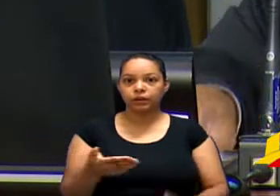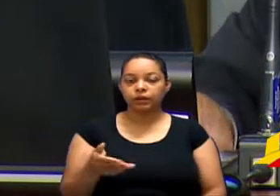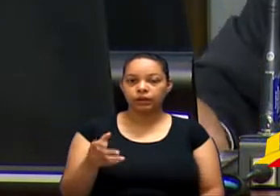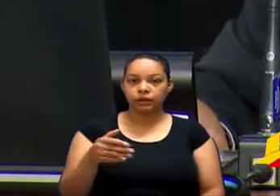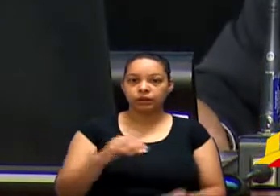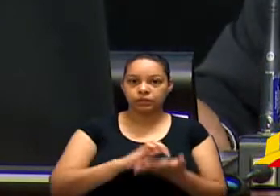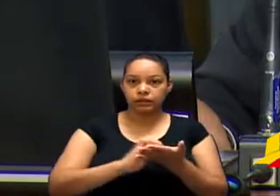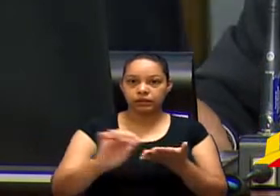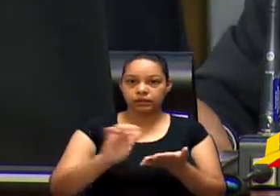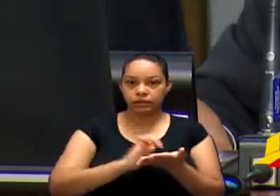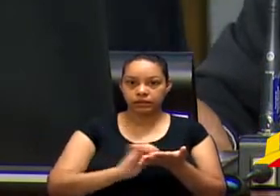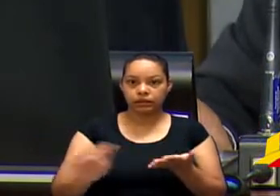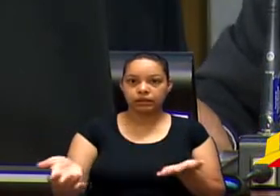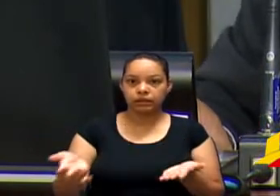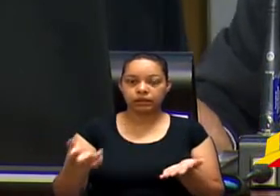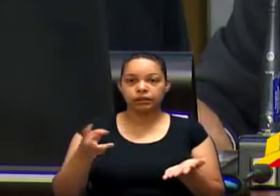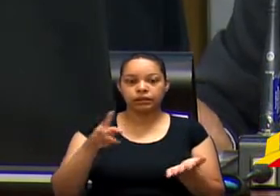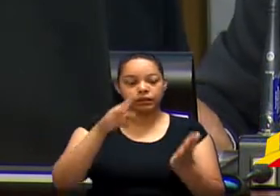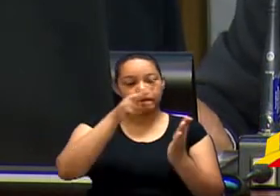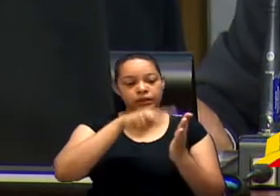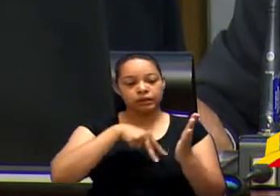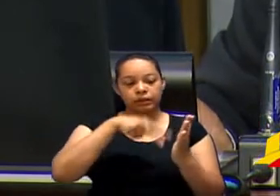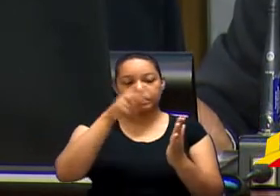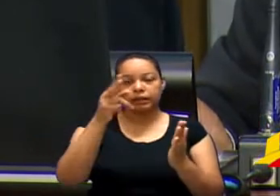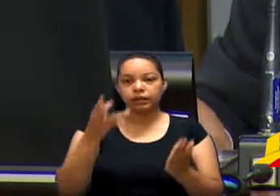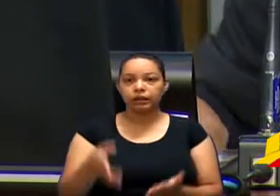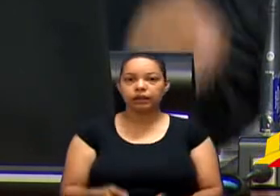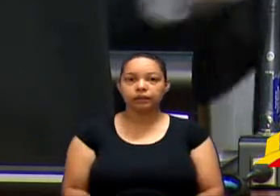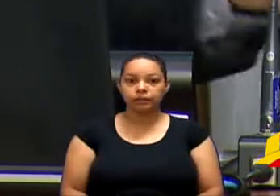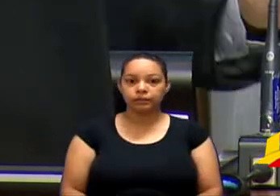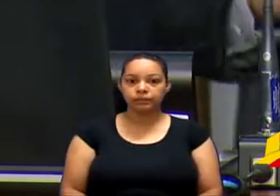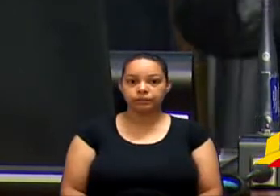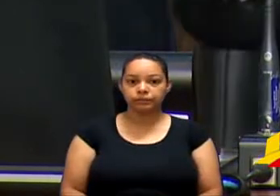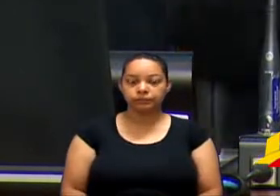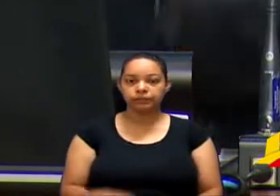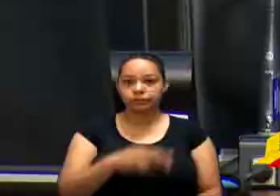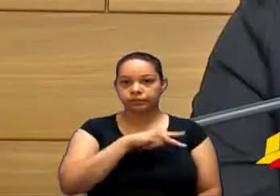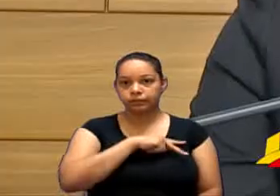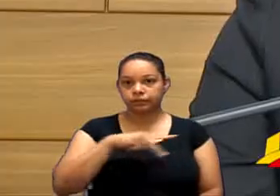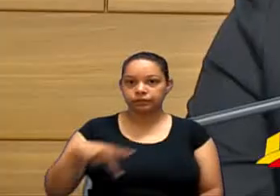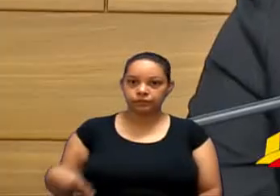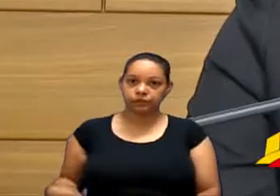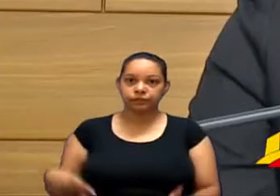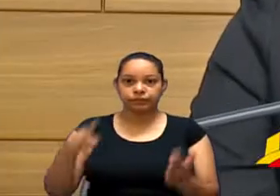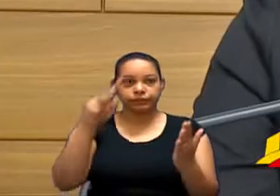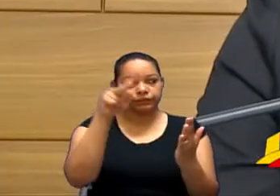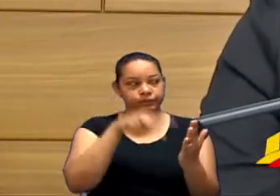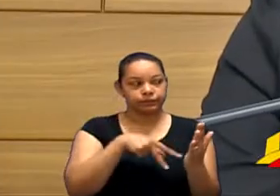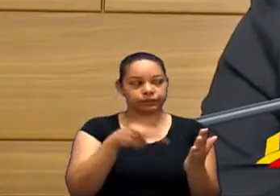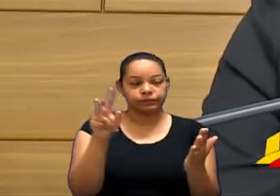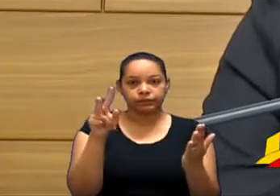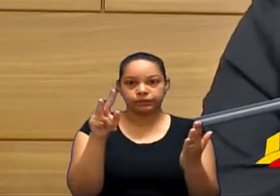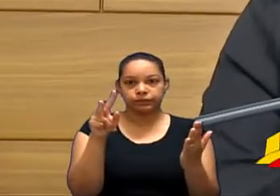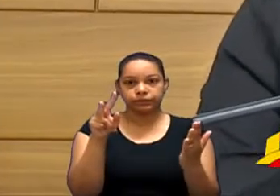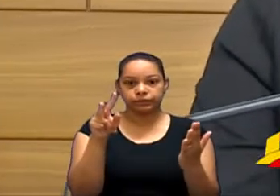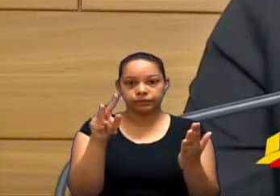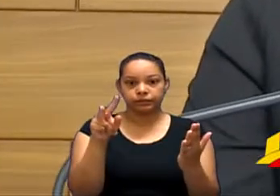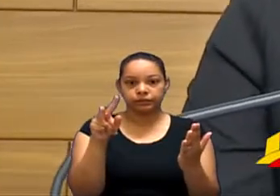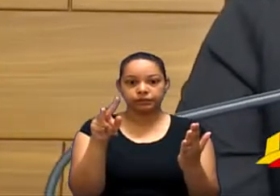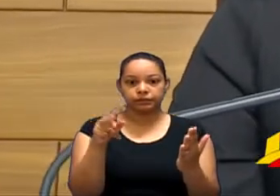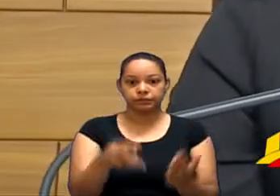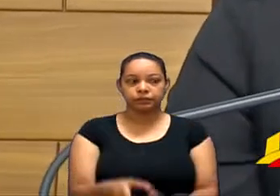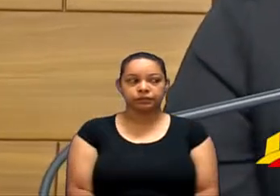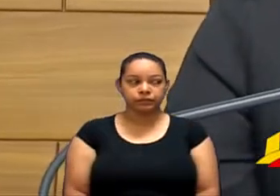posso fazer a leitura dos requerimentos verbais Presidente iniciando a leitura dos requerimentos